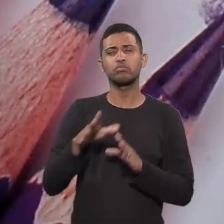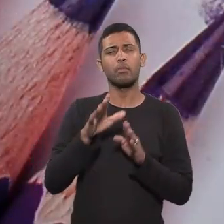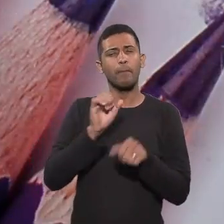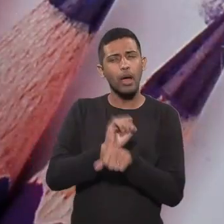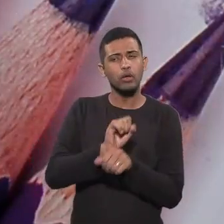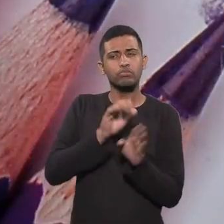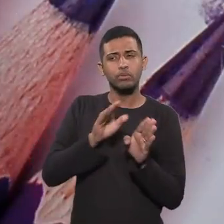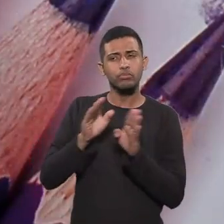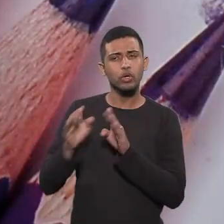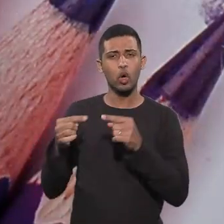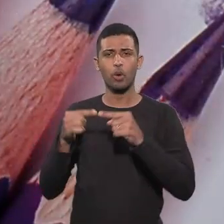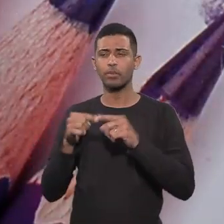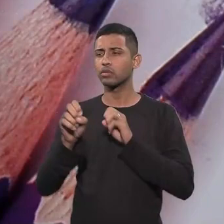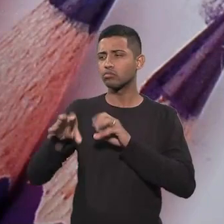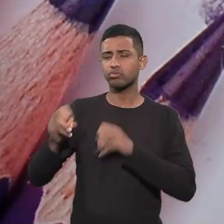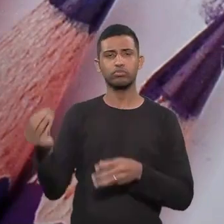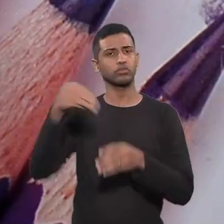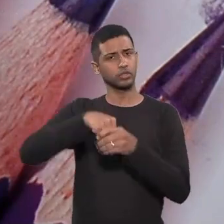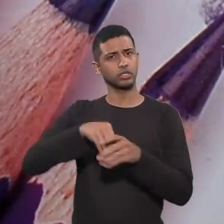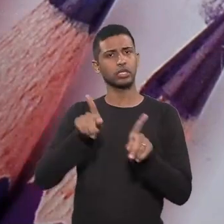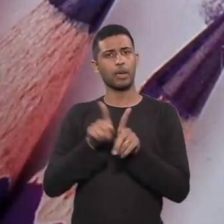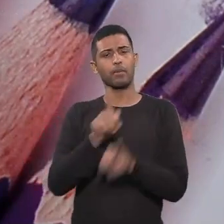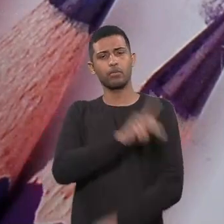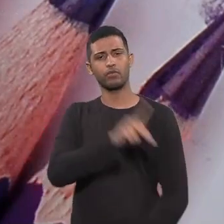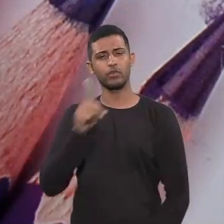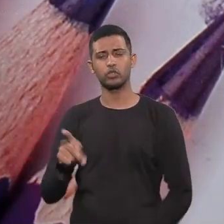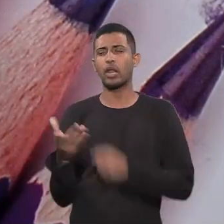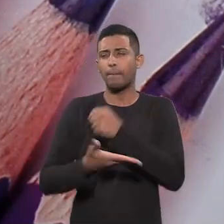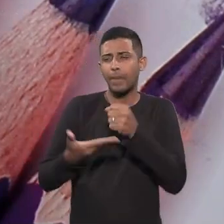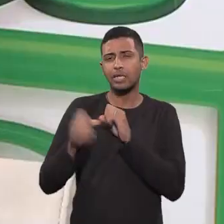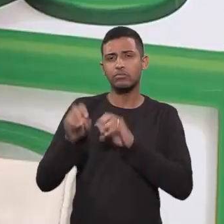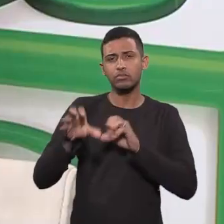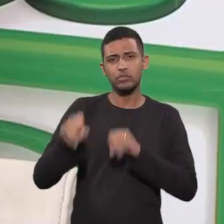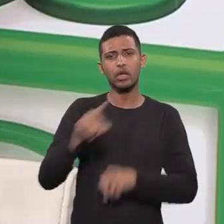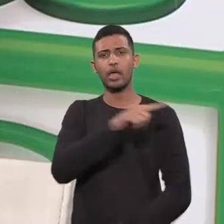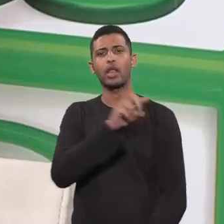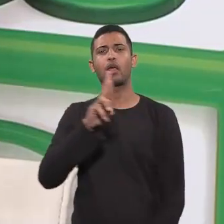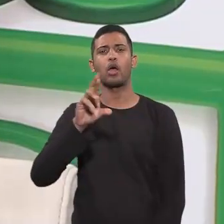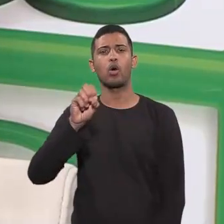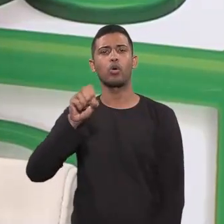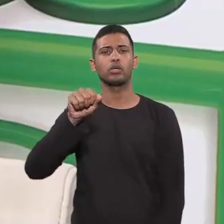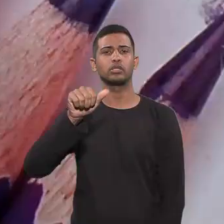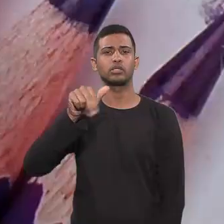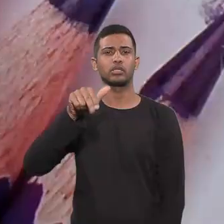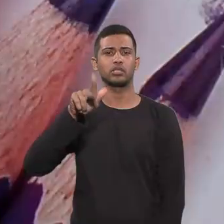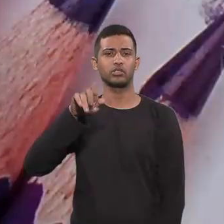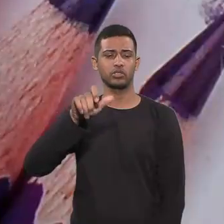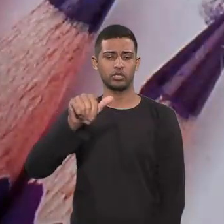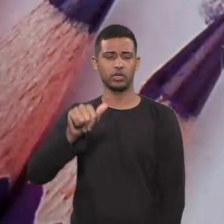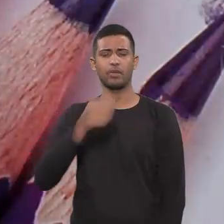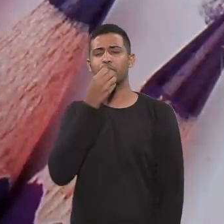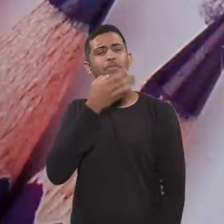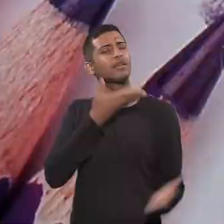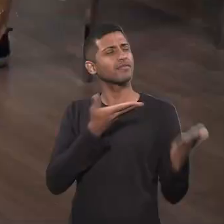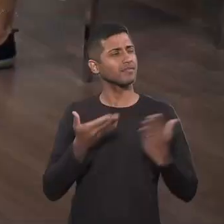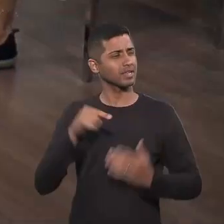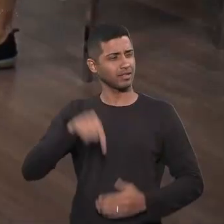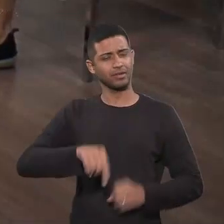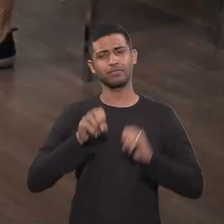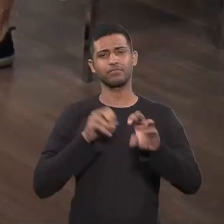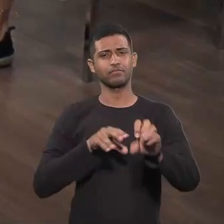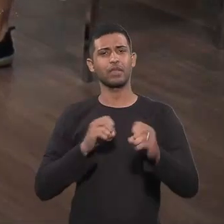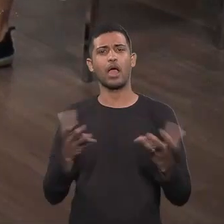na educação inclusiva, professora da educação básica, Rosângela Cabral. Muito bem-vindos ao